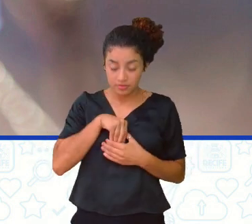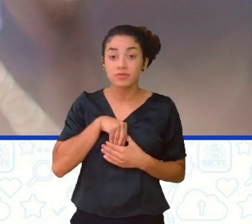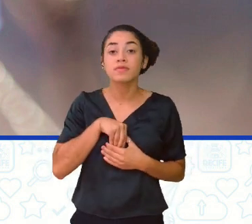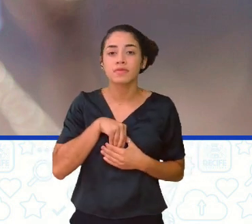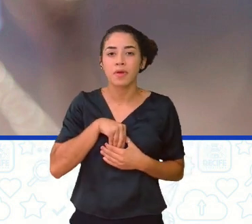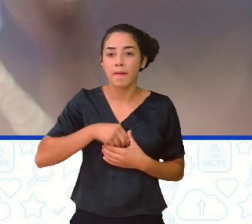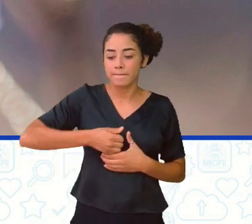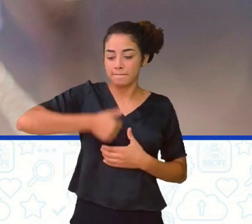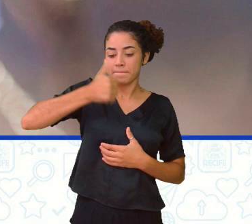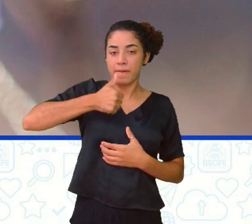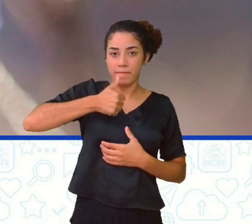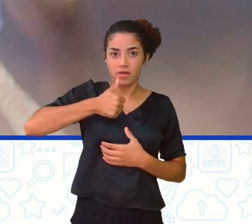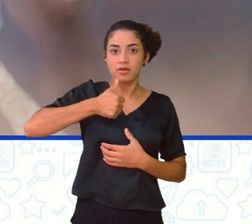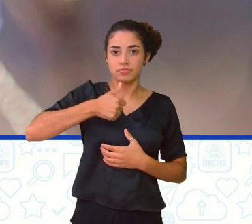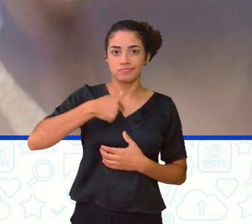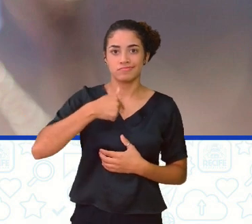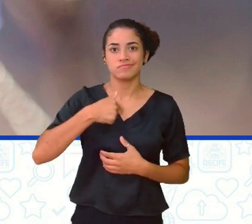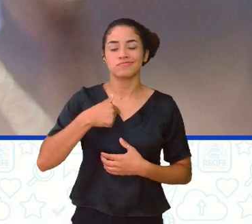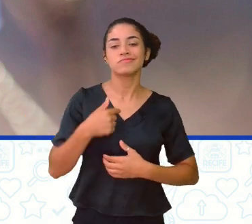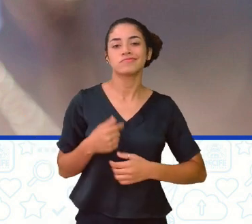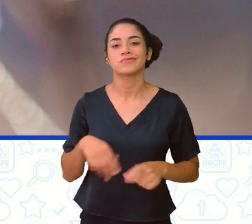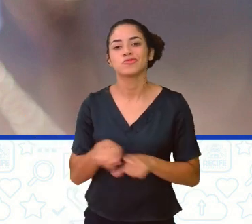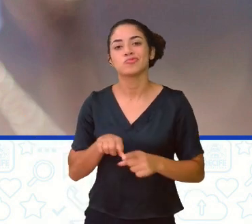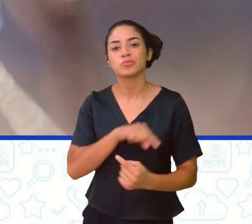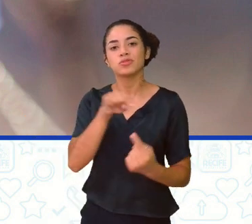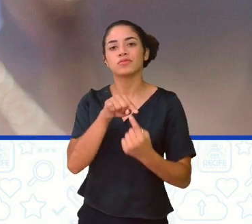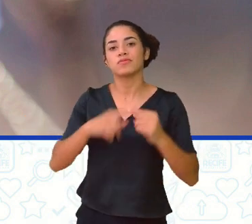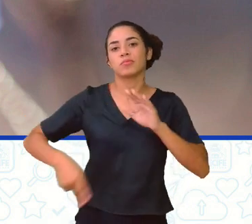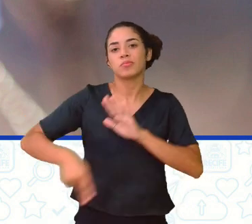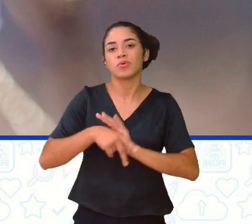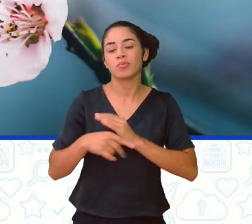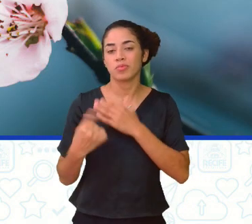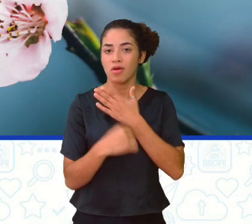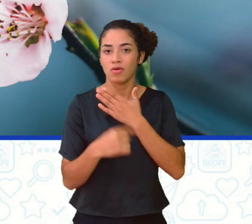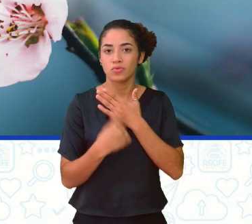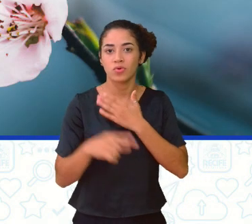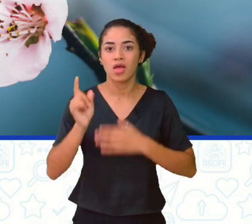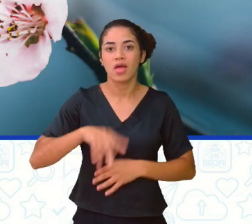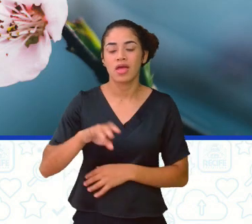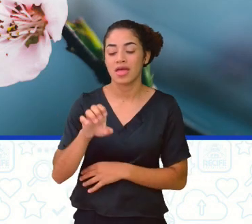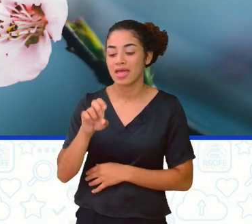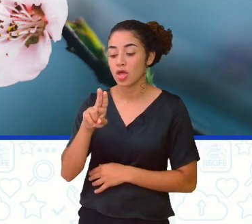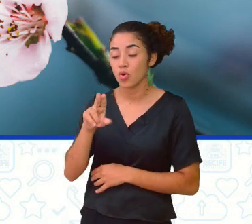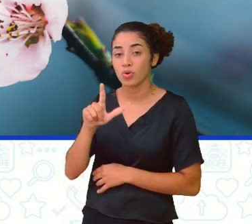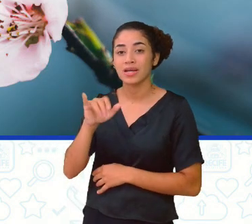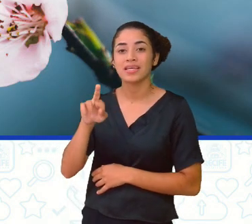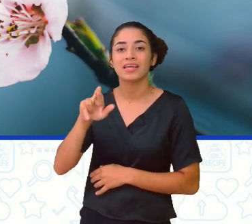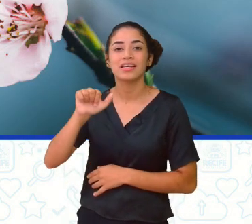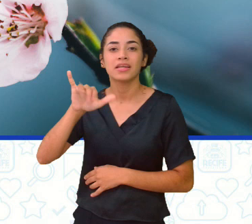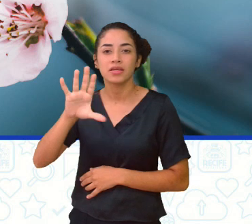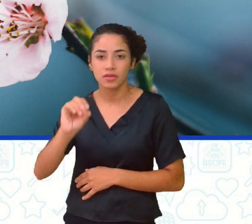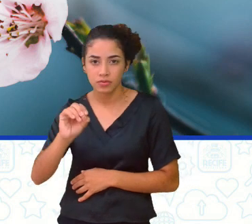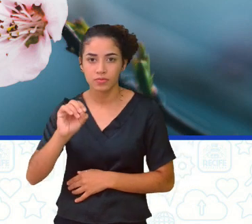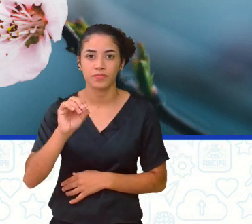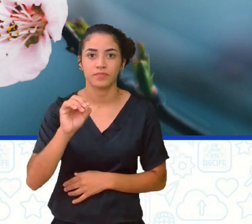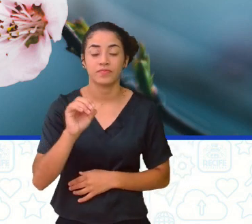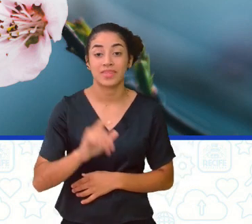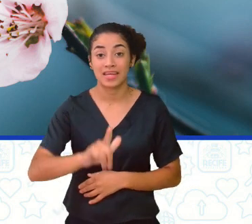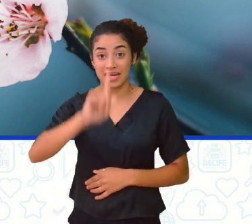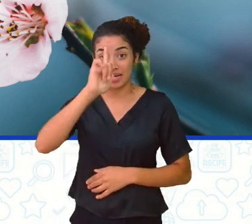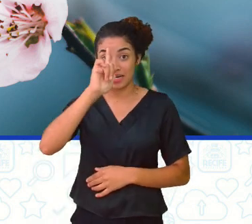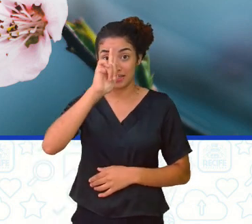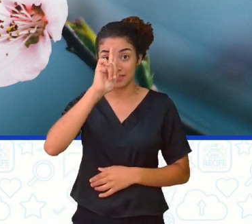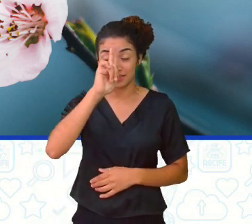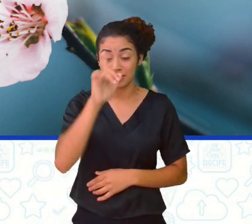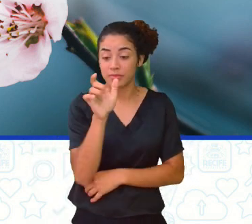primeira pessoa e pela subjetividade do autor, o chamado eu lírico. Do latim, a palavra